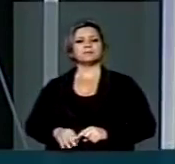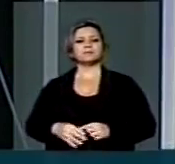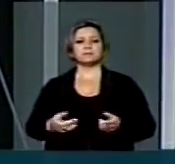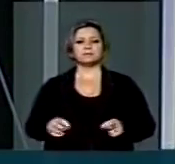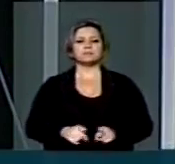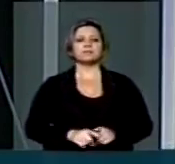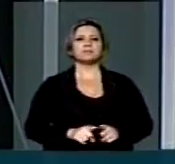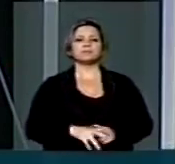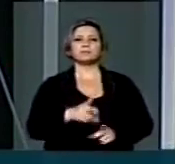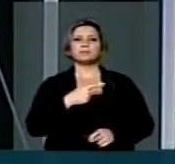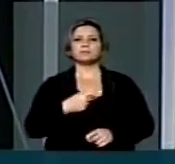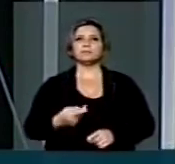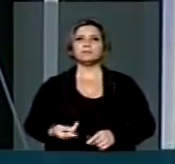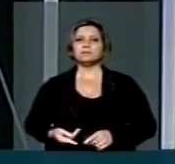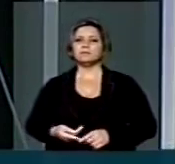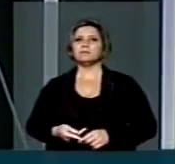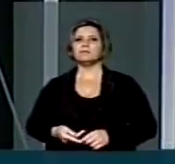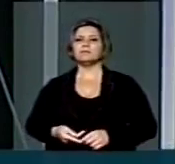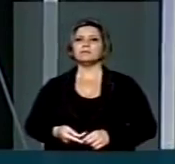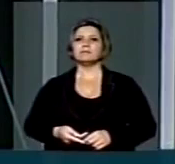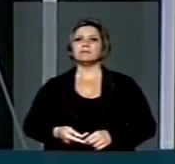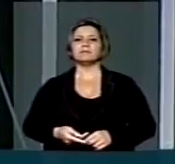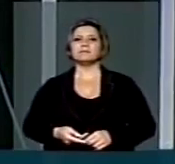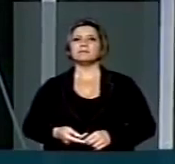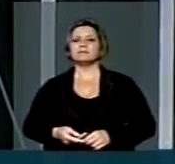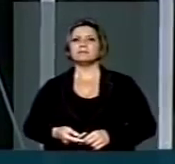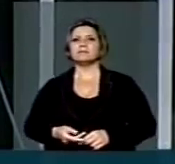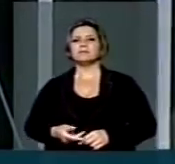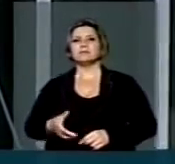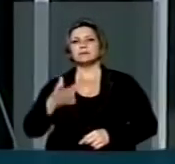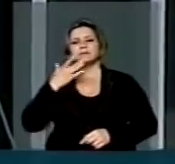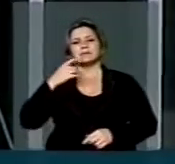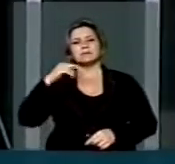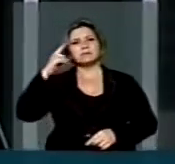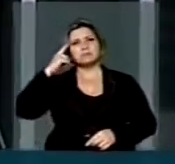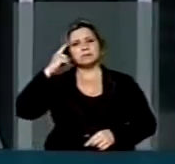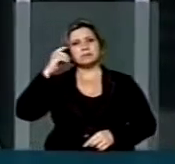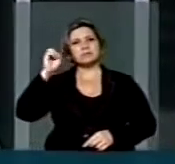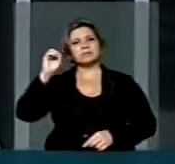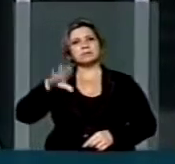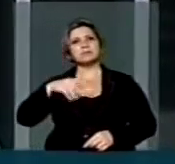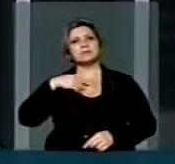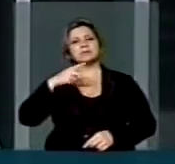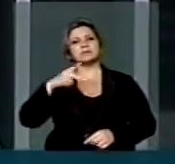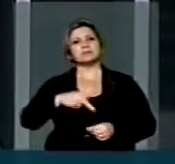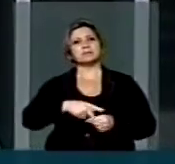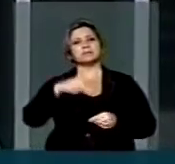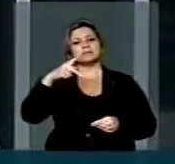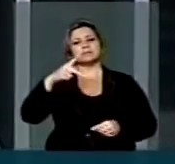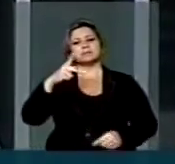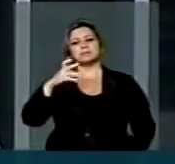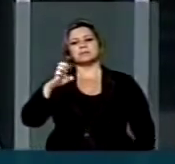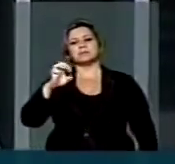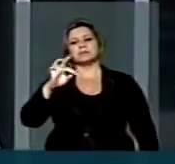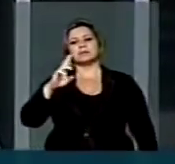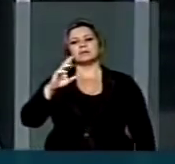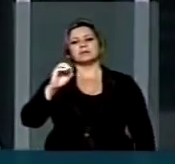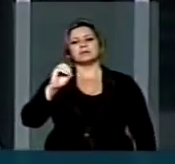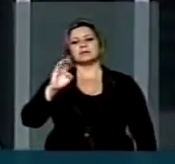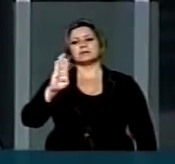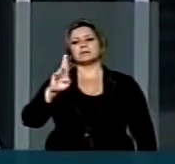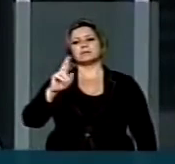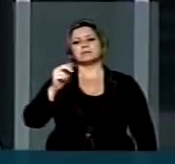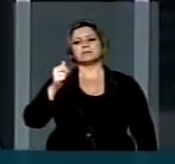Também, senhora presidente, gostaria de fazer uma reflexão em torno da Petrobras.